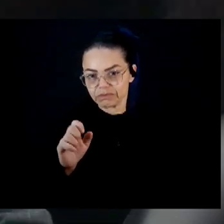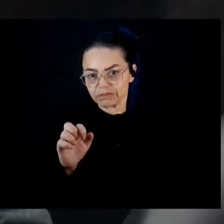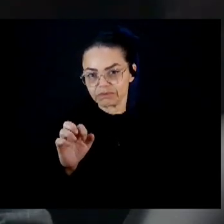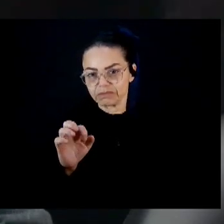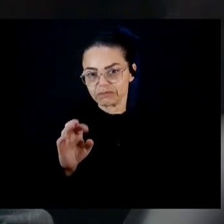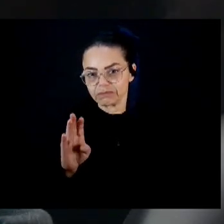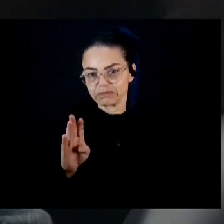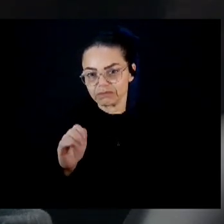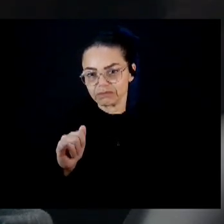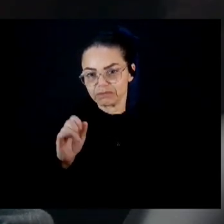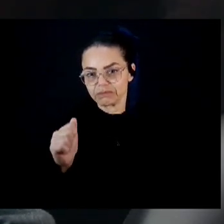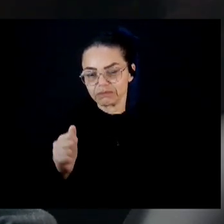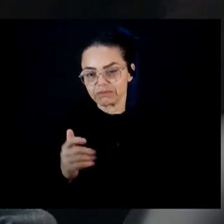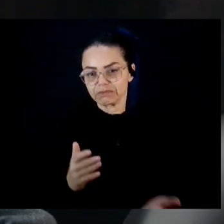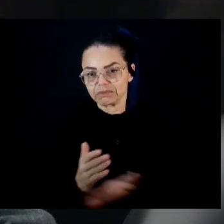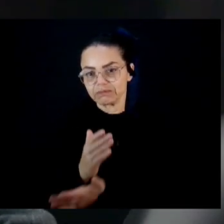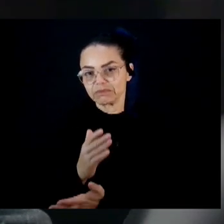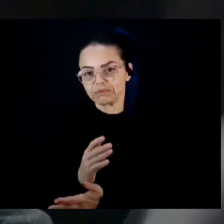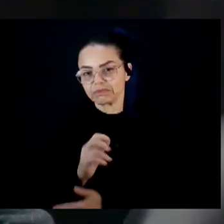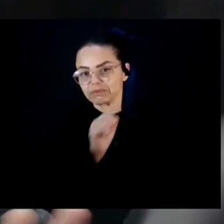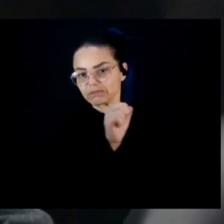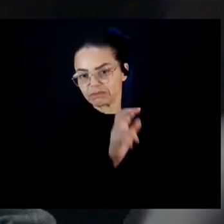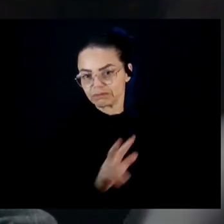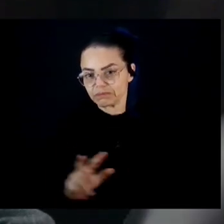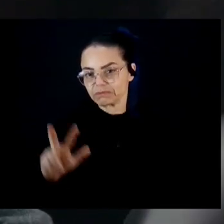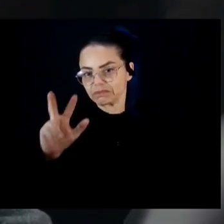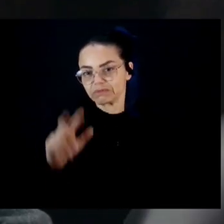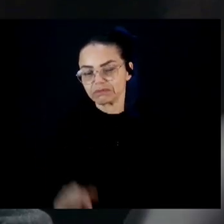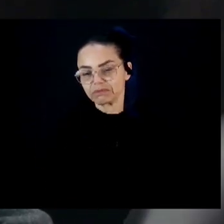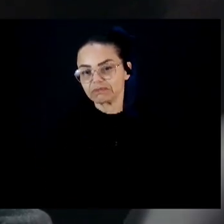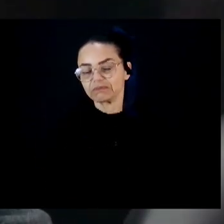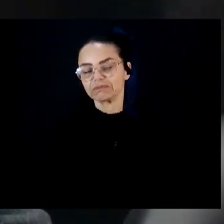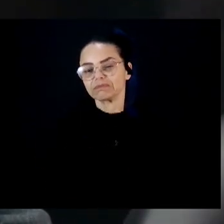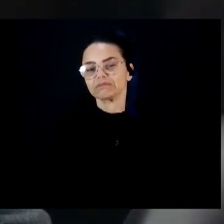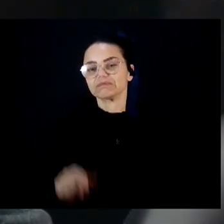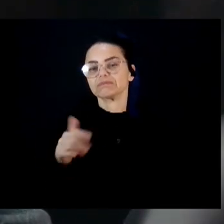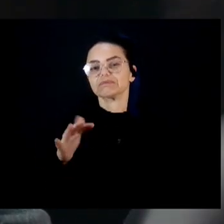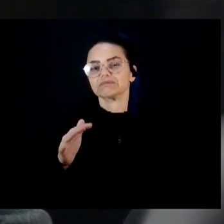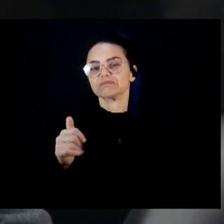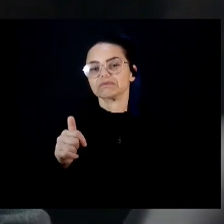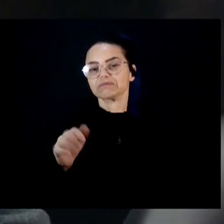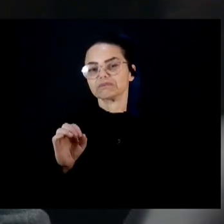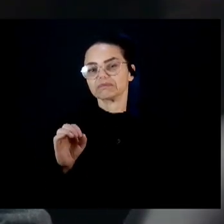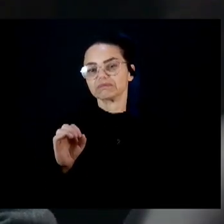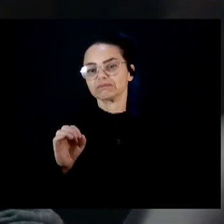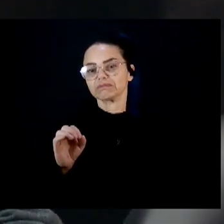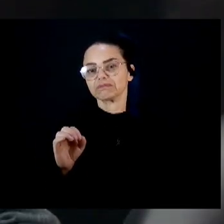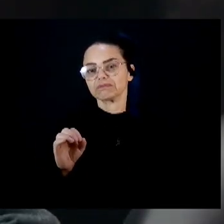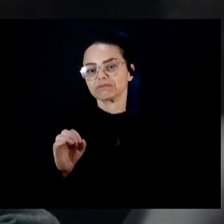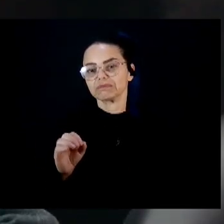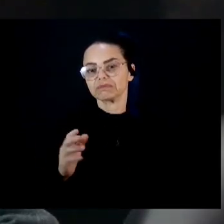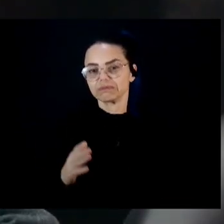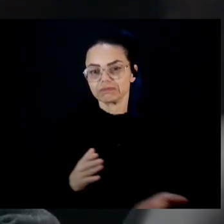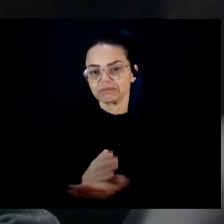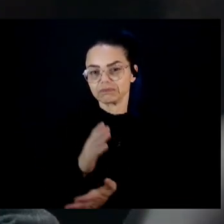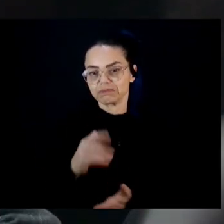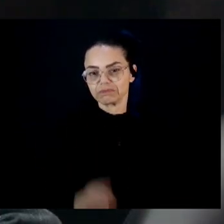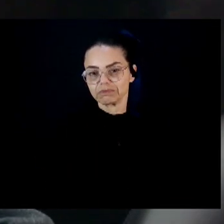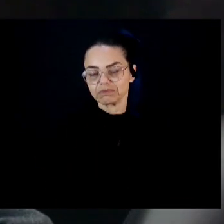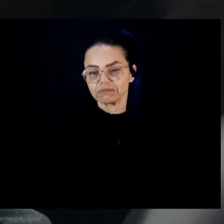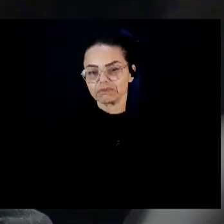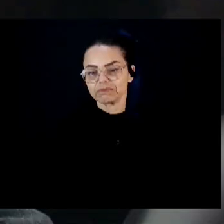validados pela Anvisa, tá? Aproximadamente 70. Só isso? Só isso, Uau. validado com